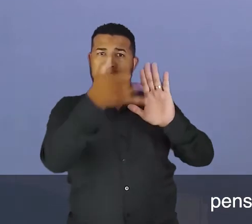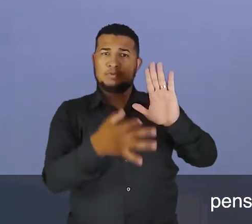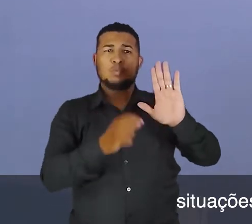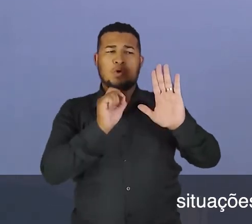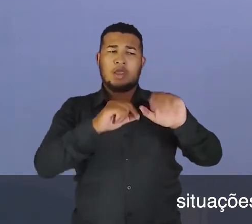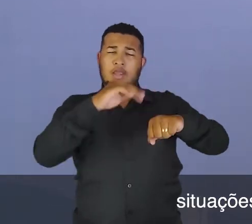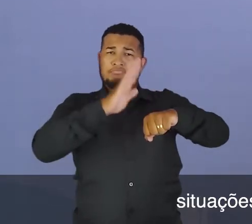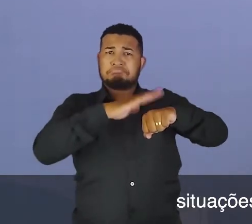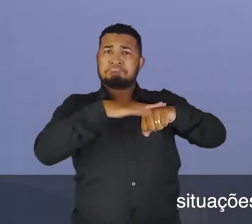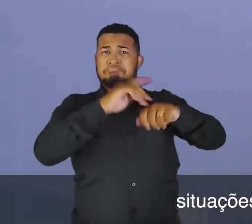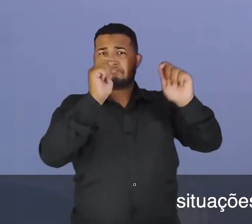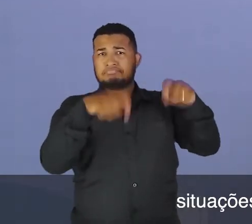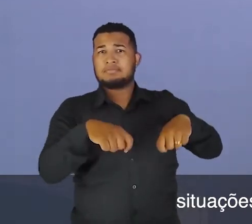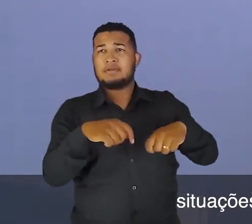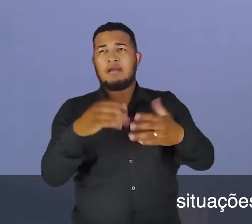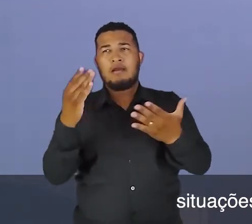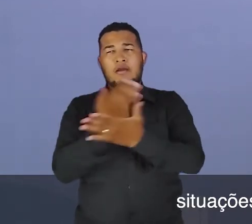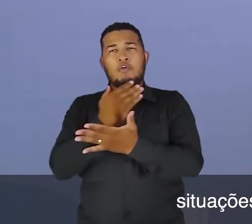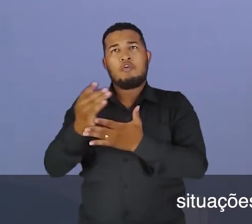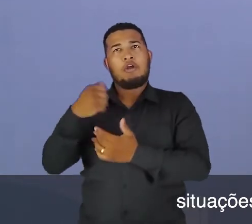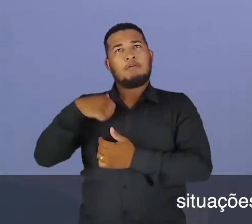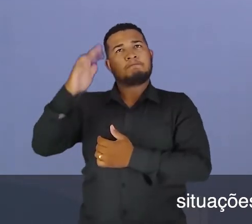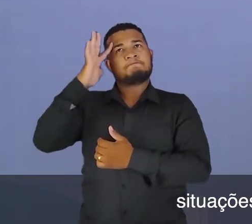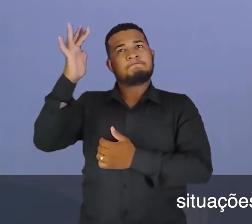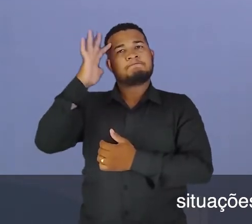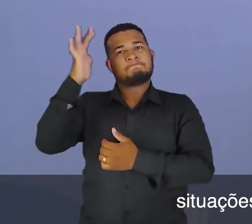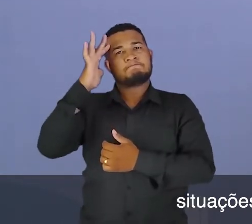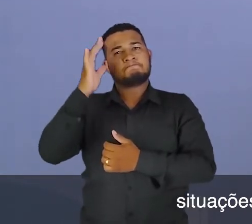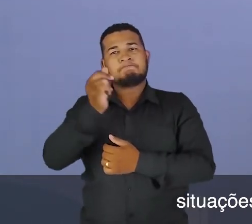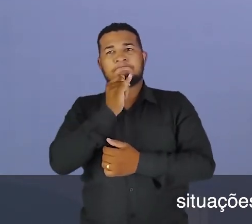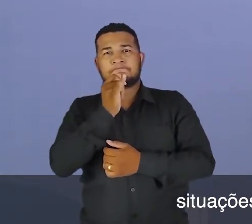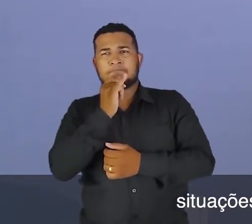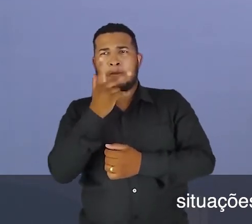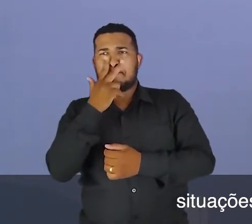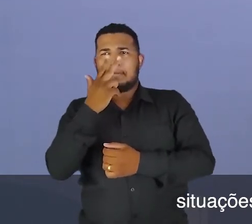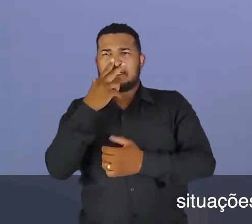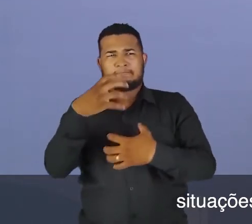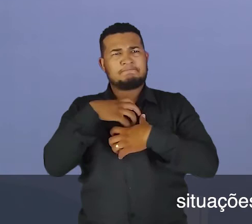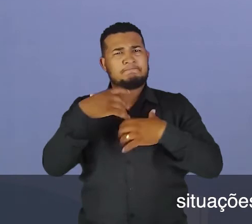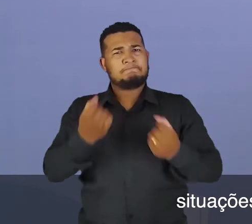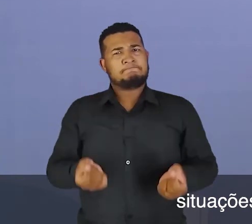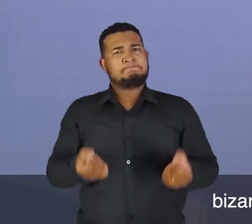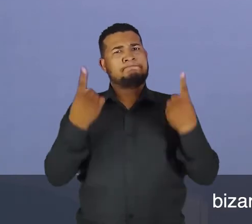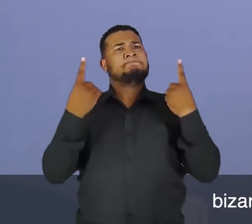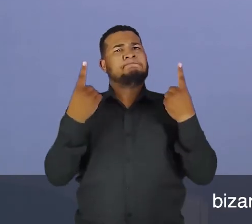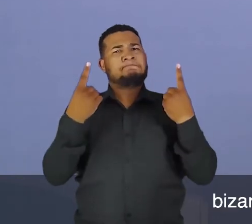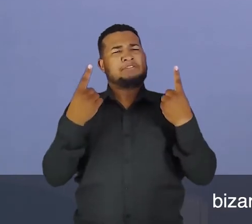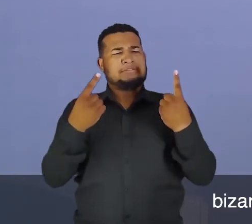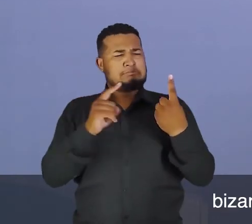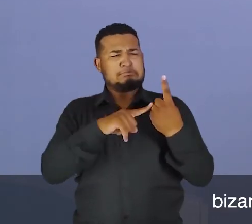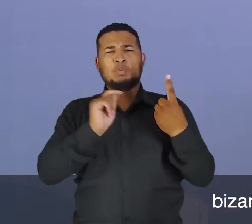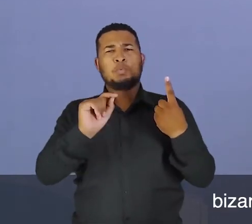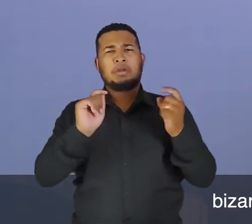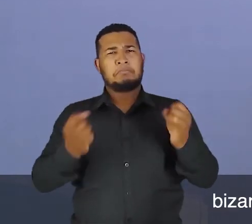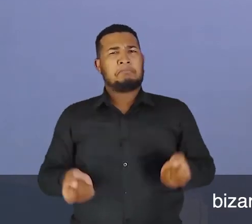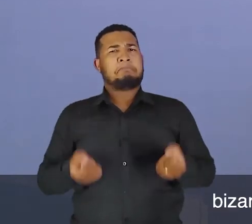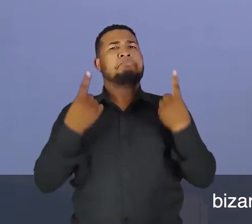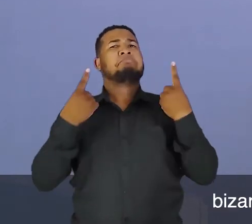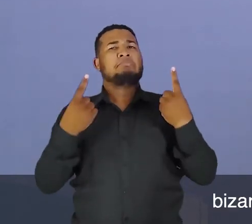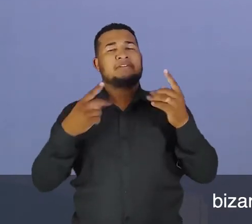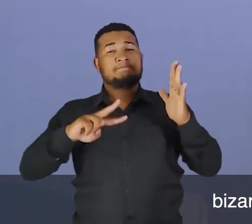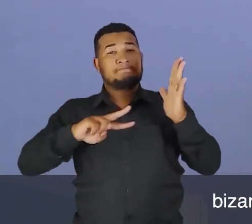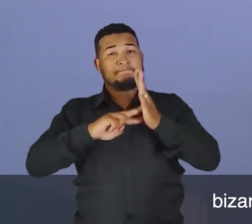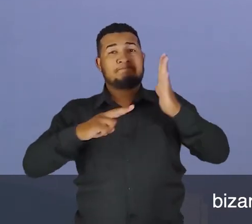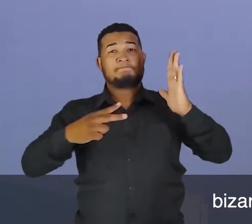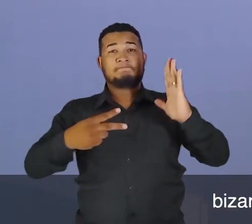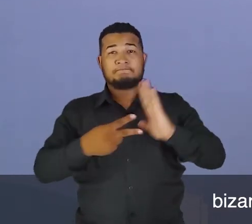Algumas situações me remetem à reflexão, como ser bizarro. O que significa bizarrice? É algo